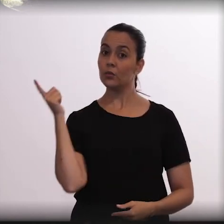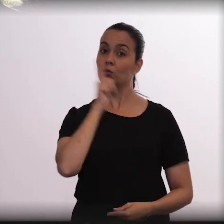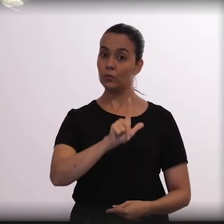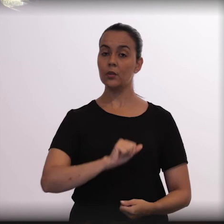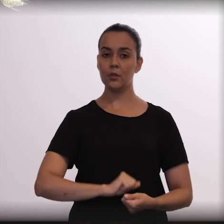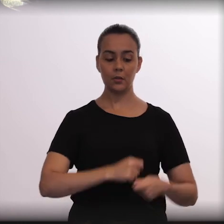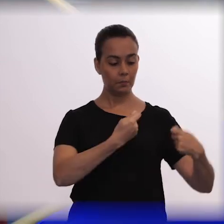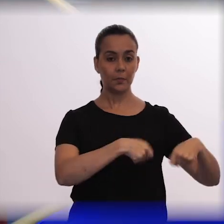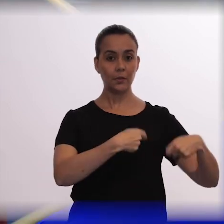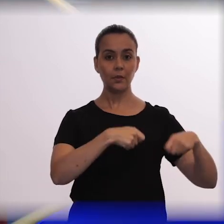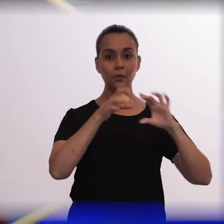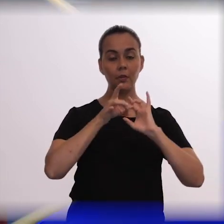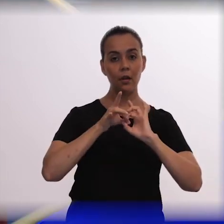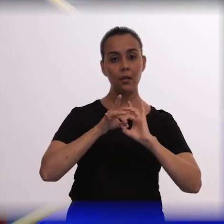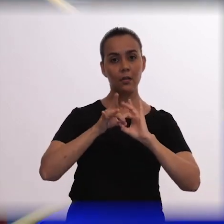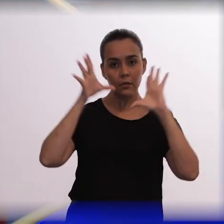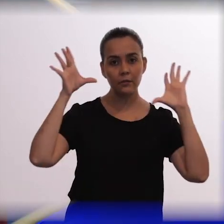necessidade de autonomia,